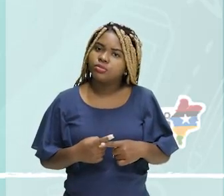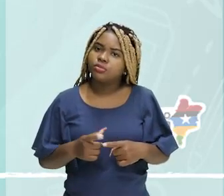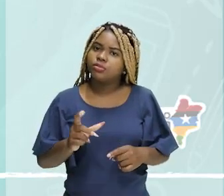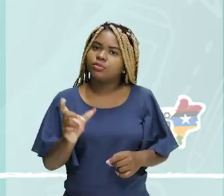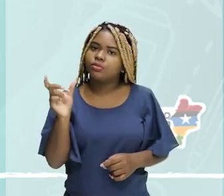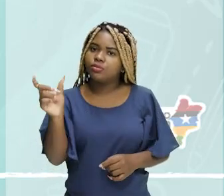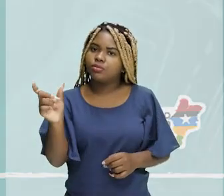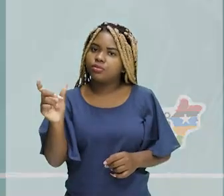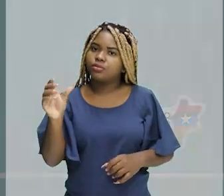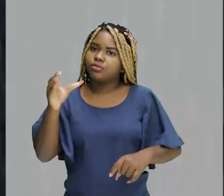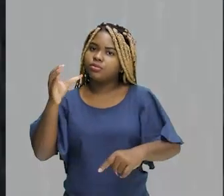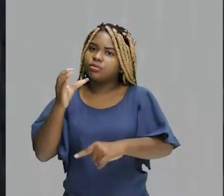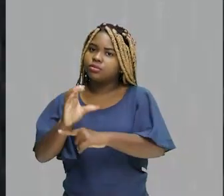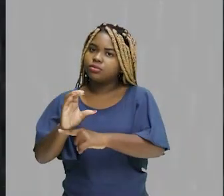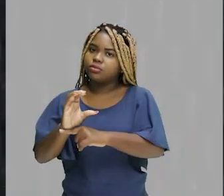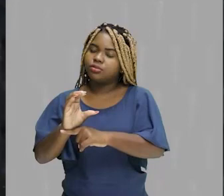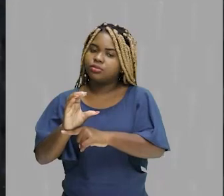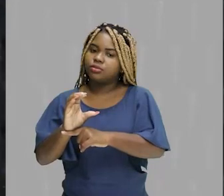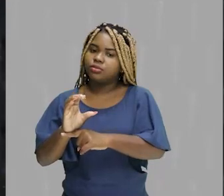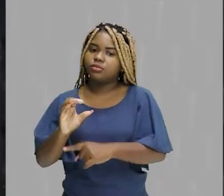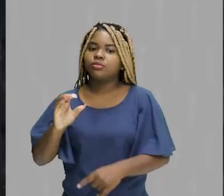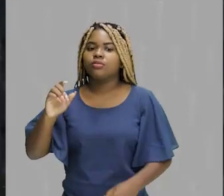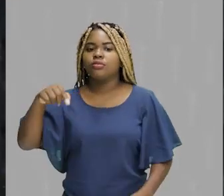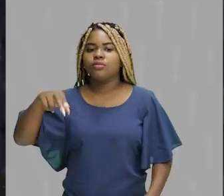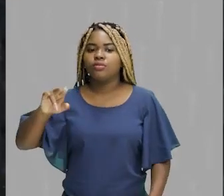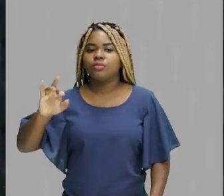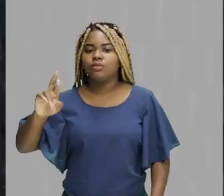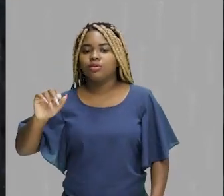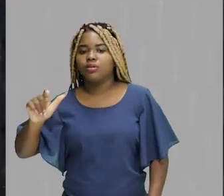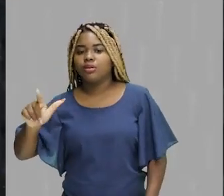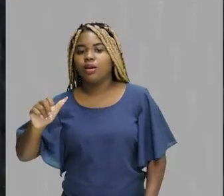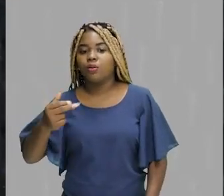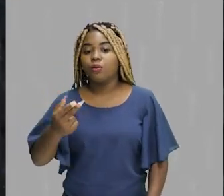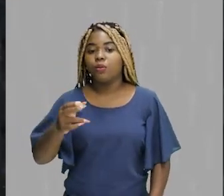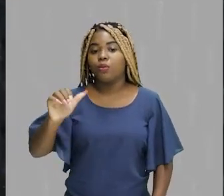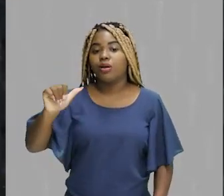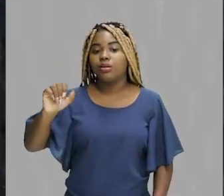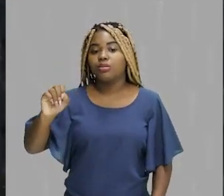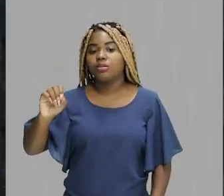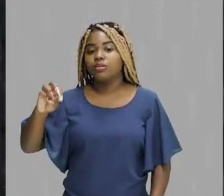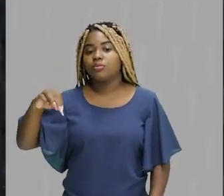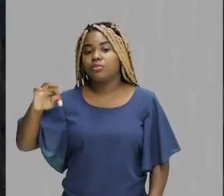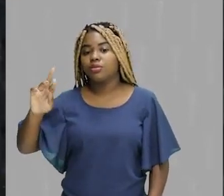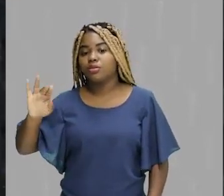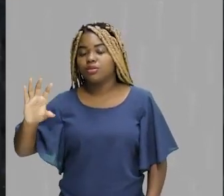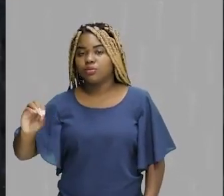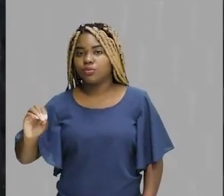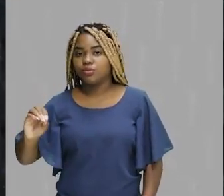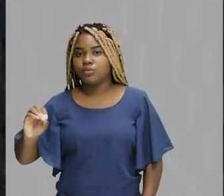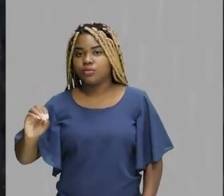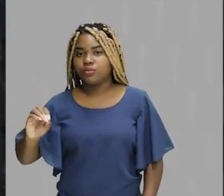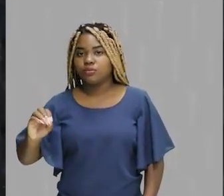termo, carbono quiral ou carbono assimétrico. O caso mais importante